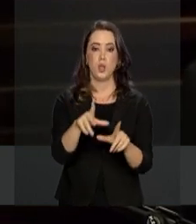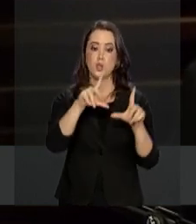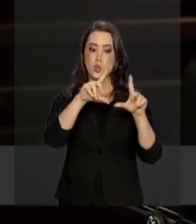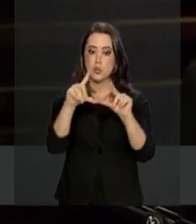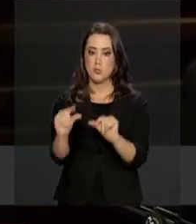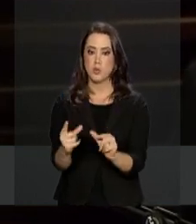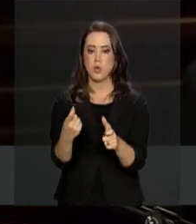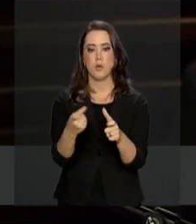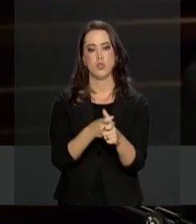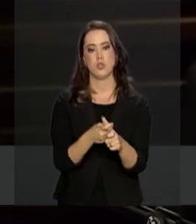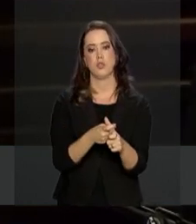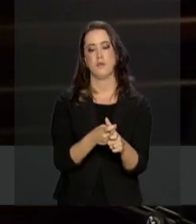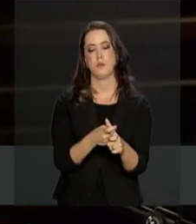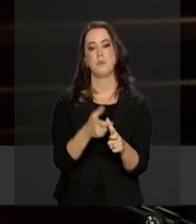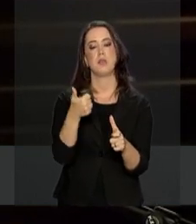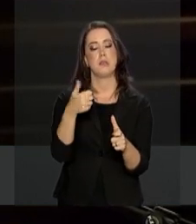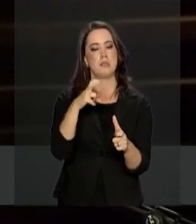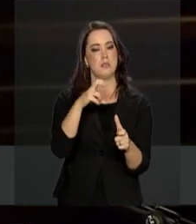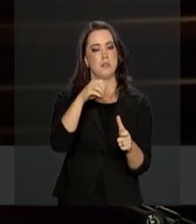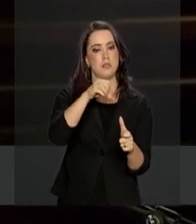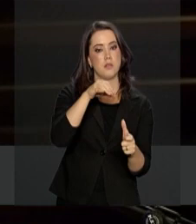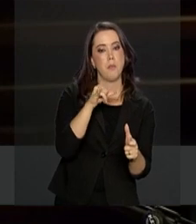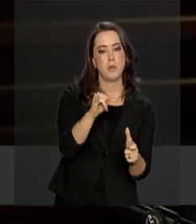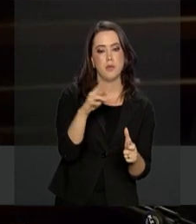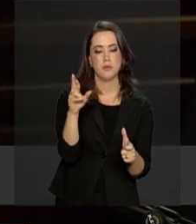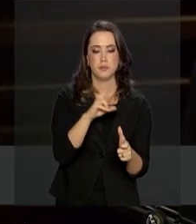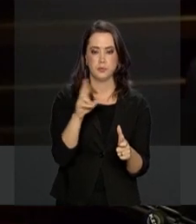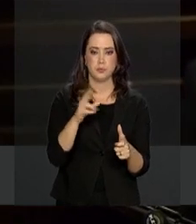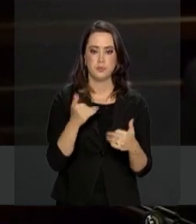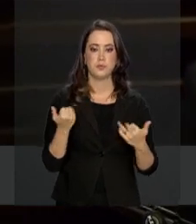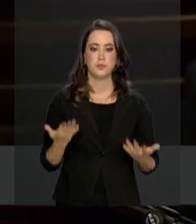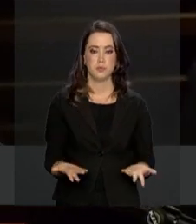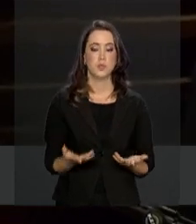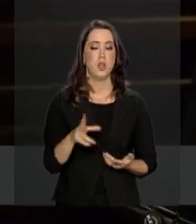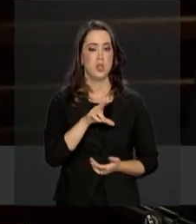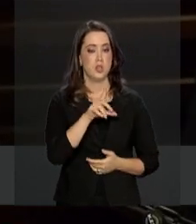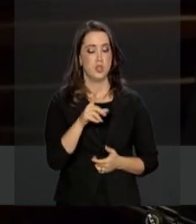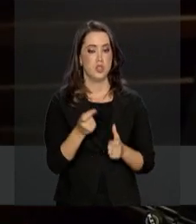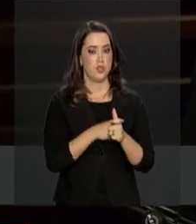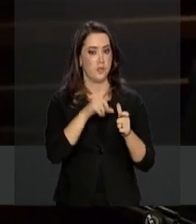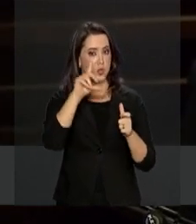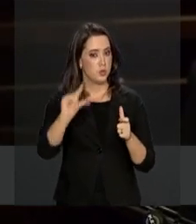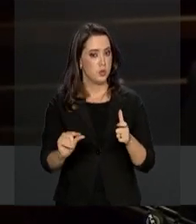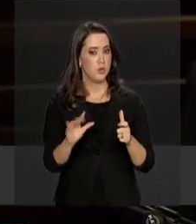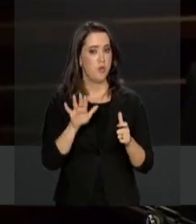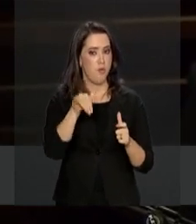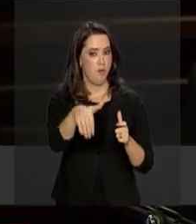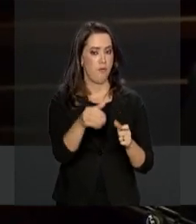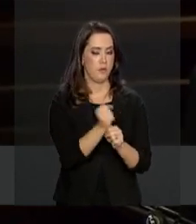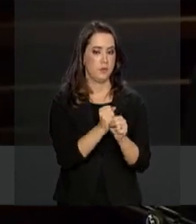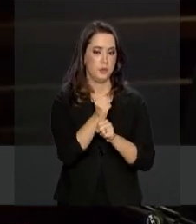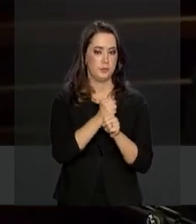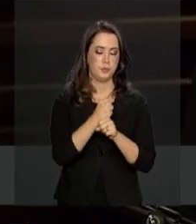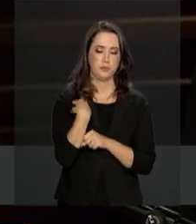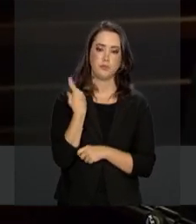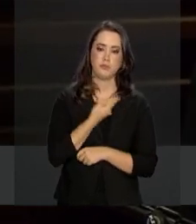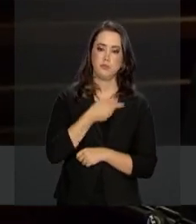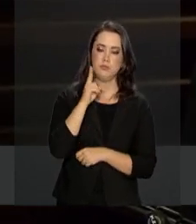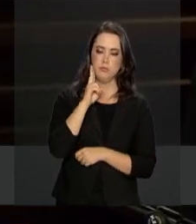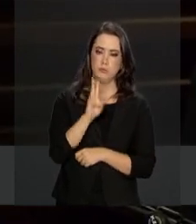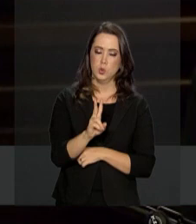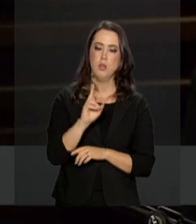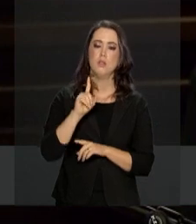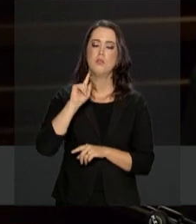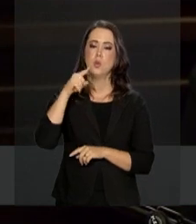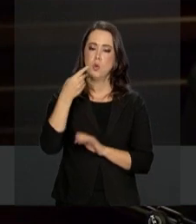nós fizemos tudo o que tínhamos que fazer e o déficit ficou em us 159 bilhões como ficou em 159 bilhões nós estabelecemos um